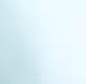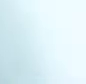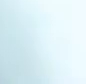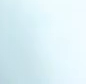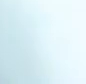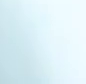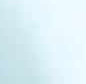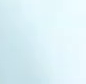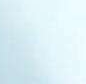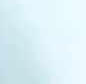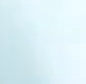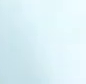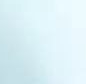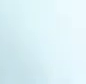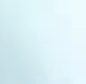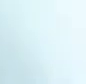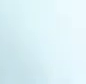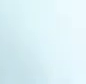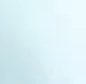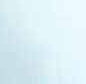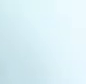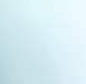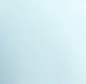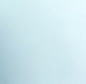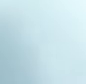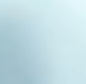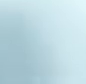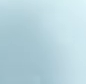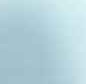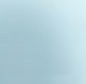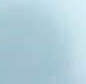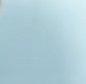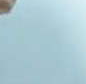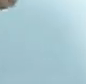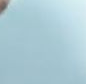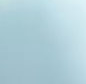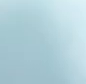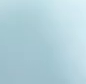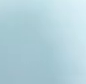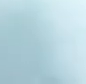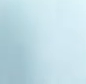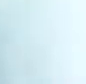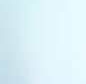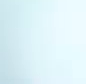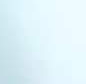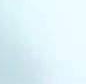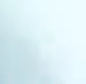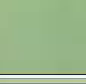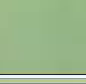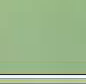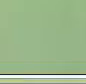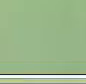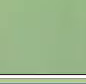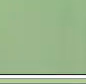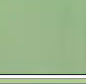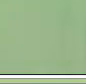se R$16 custa 1 hora, para produzir um produto eu vou